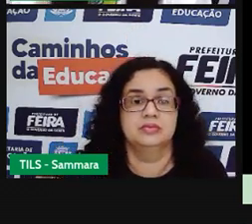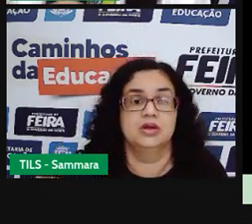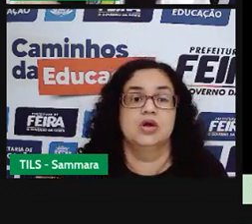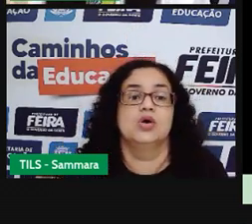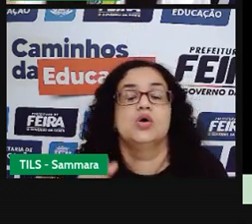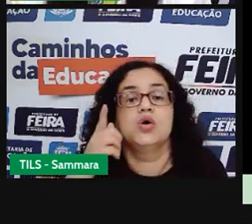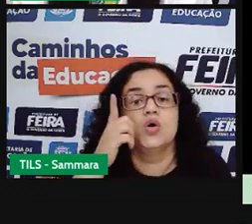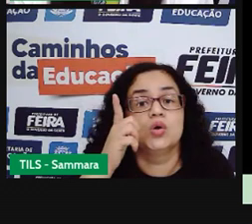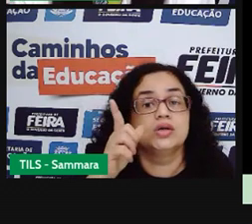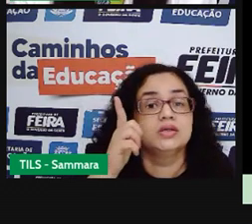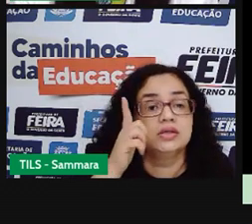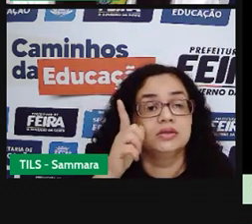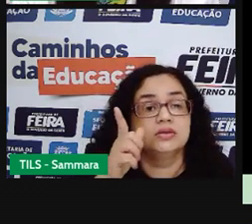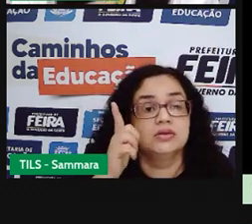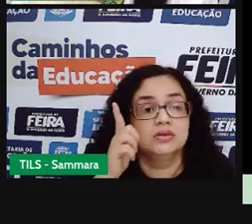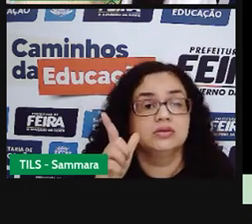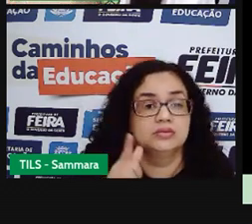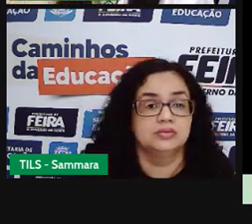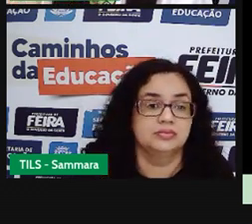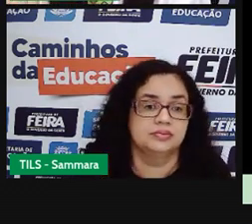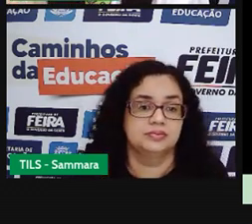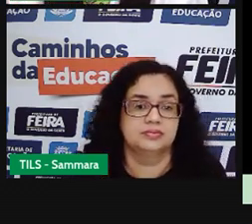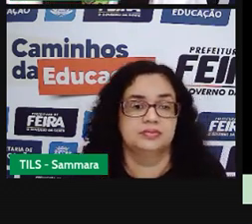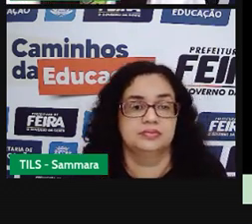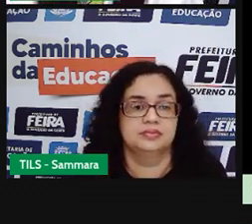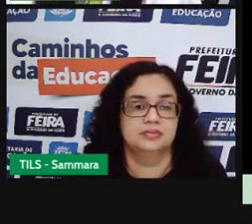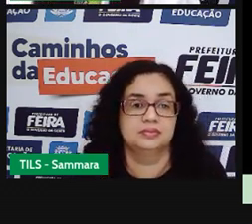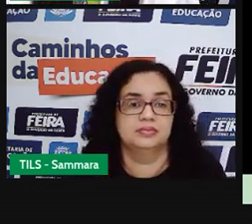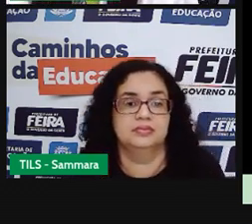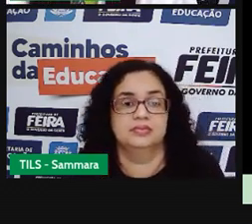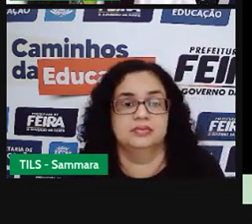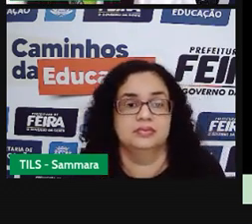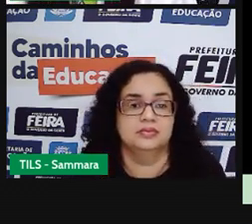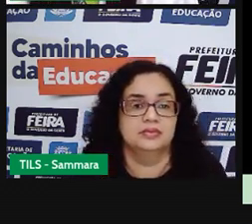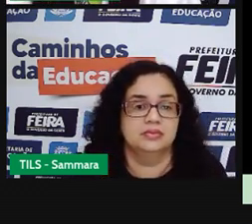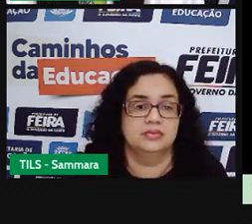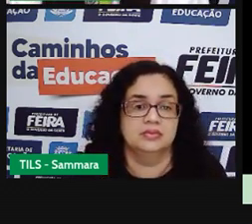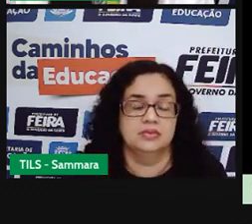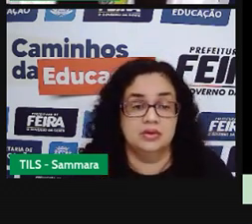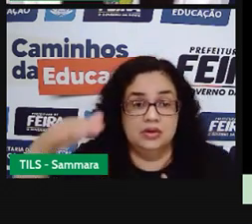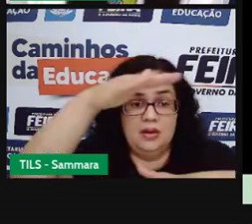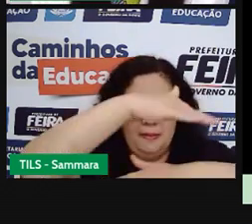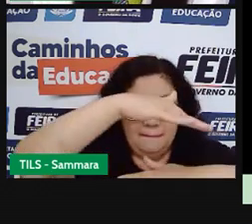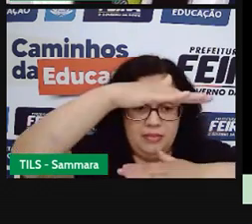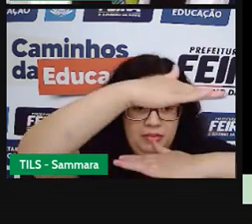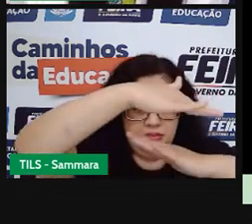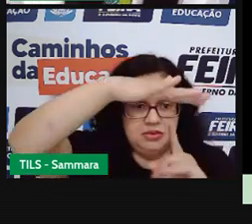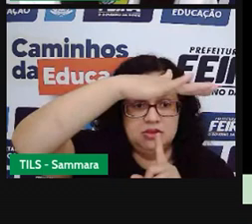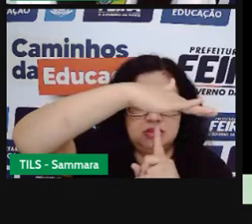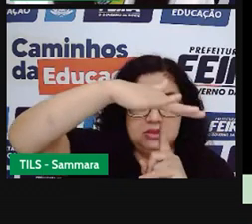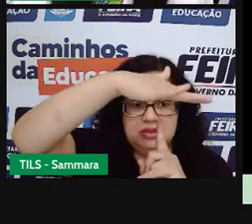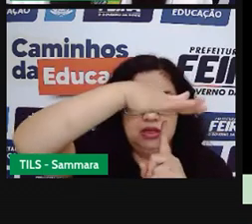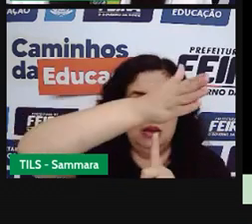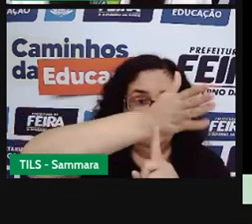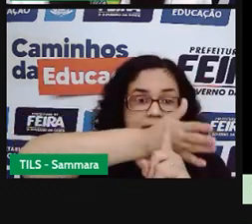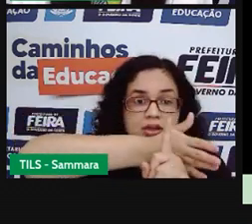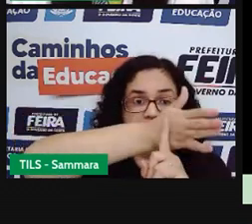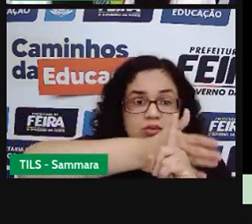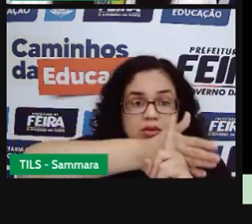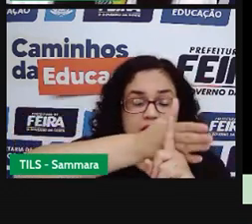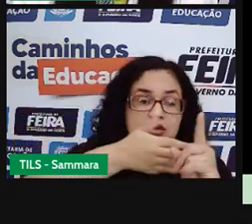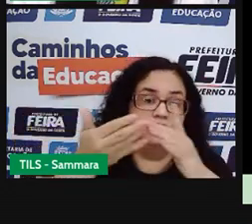consegue enxergar ao dó né o passo por cima dos lábios é como se a gente conseguisse dar